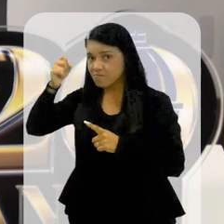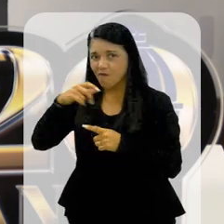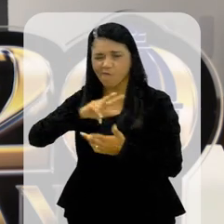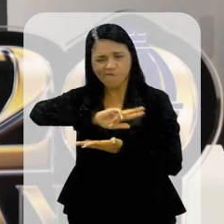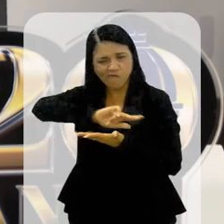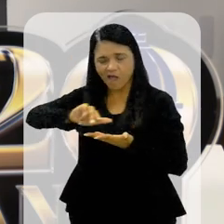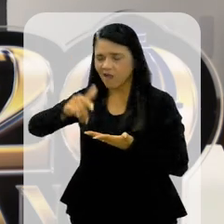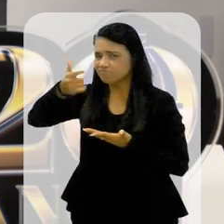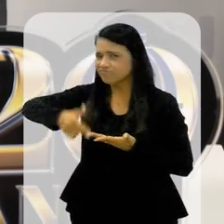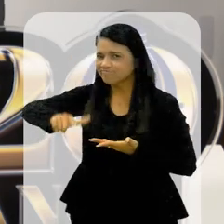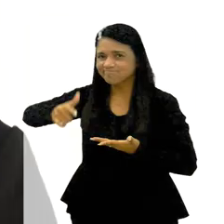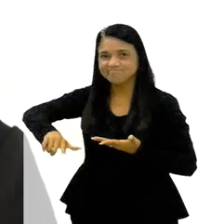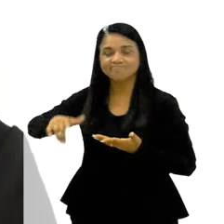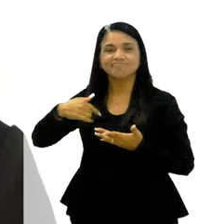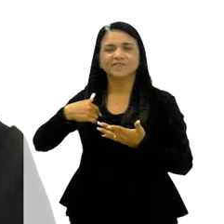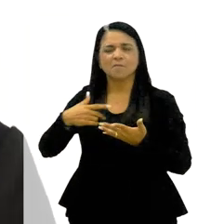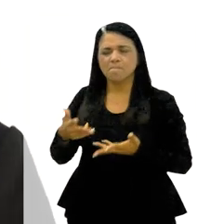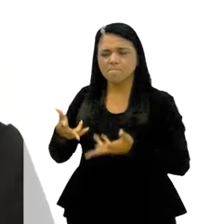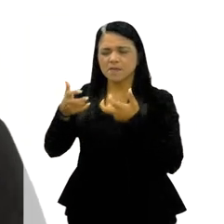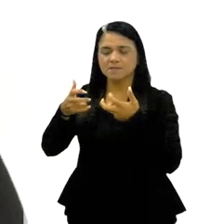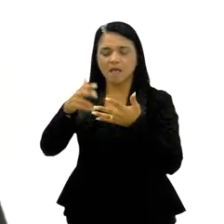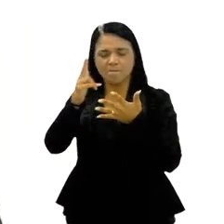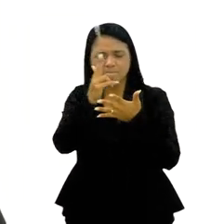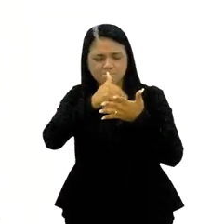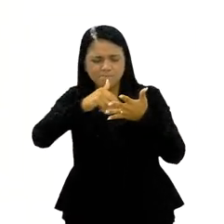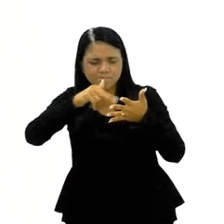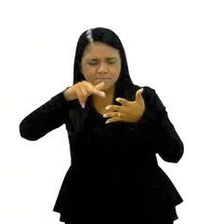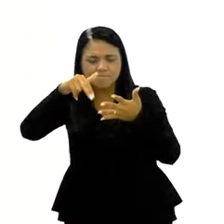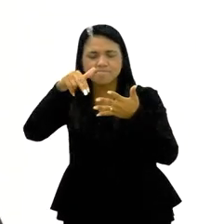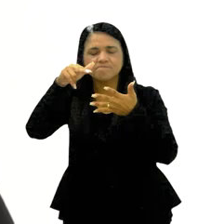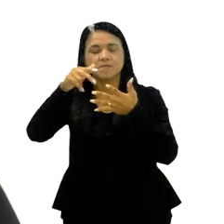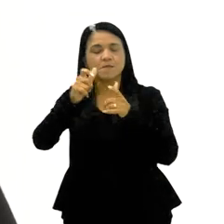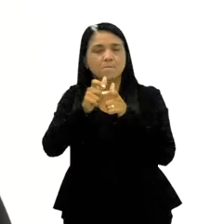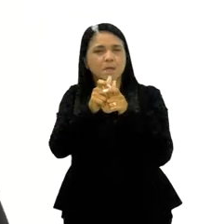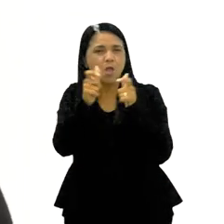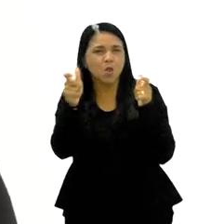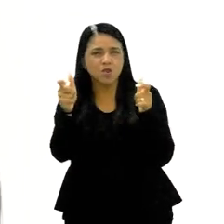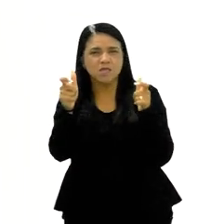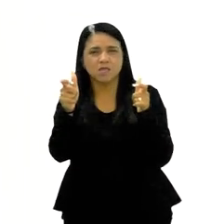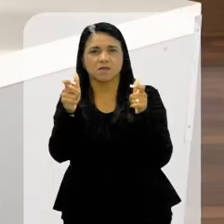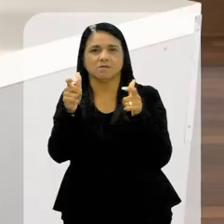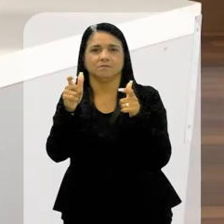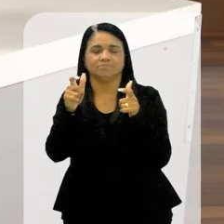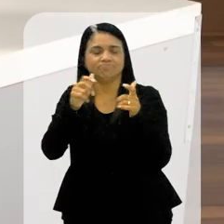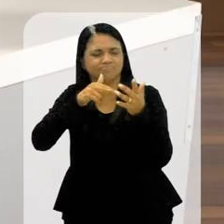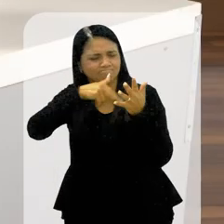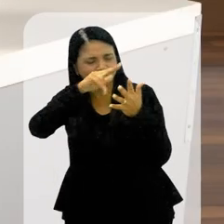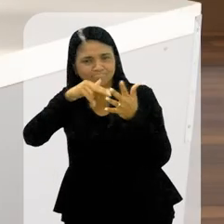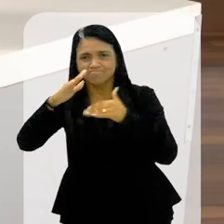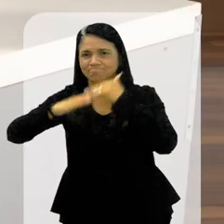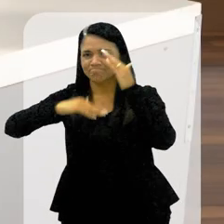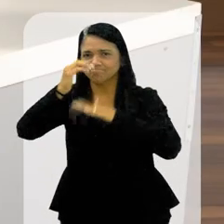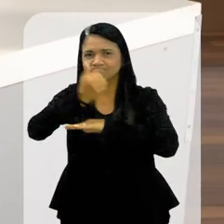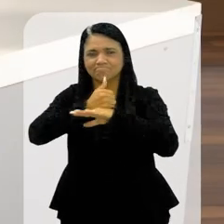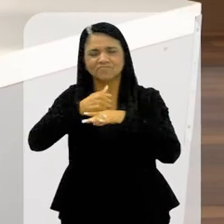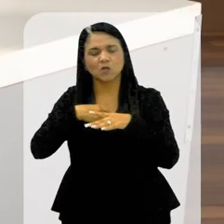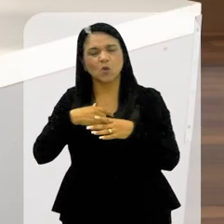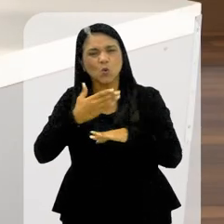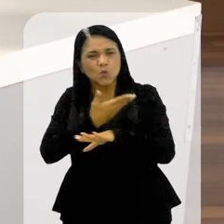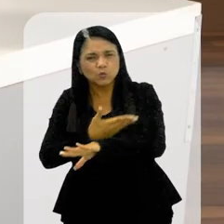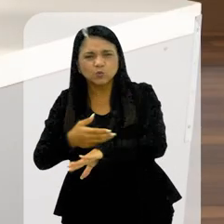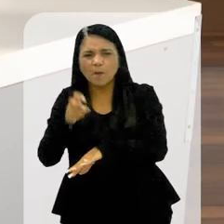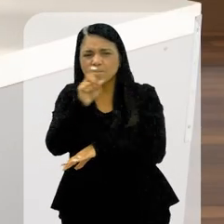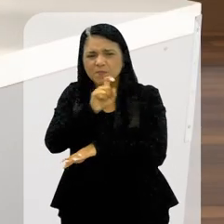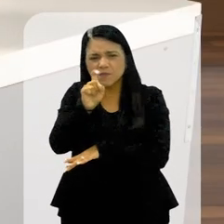muito a mão, o pincel, que na grande maioria dos pintores de arte, não estou generalizando, costuma usar